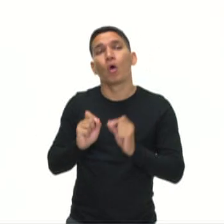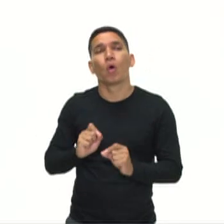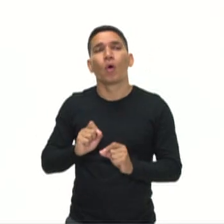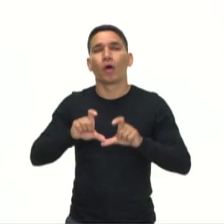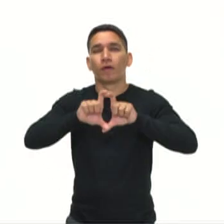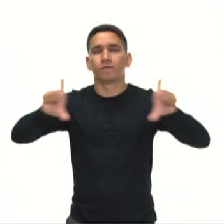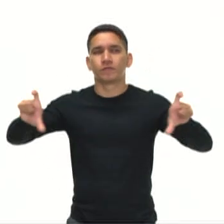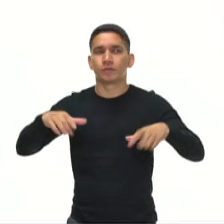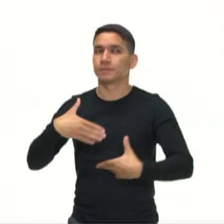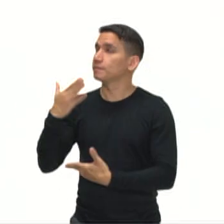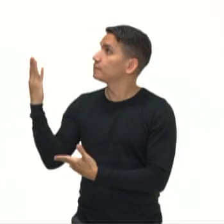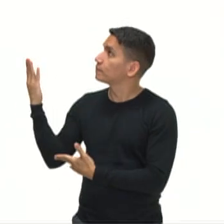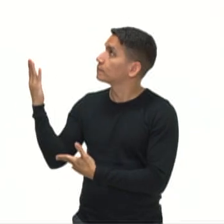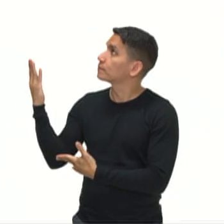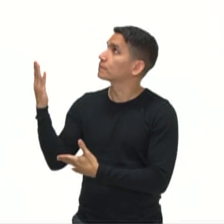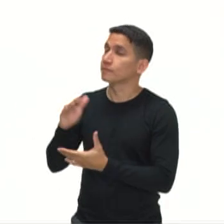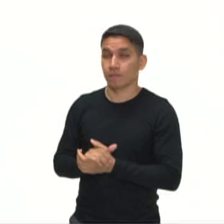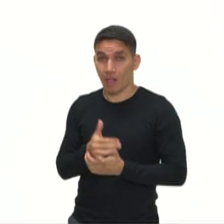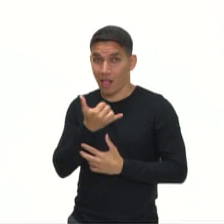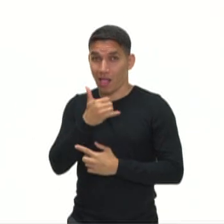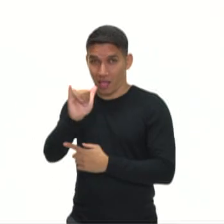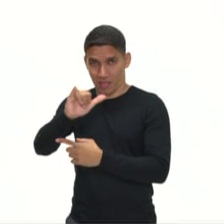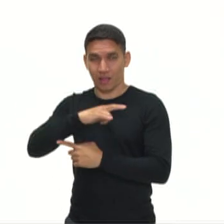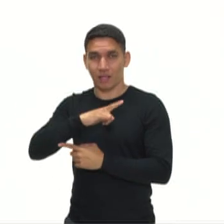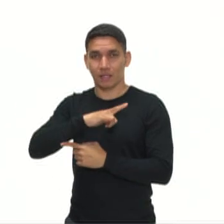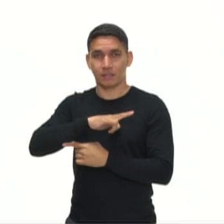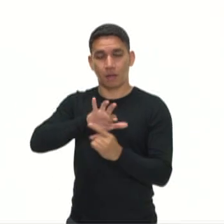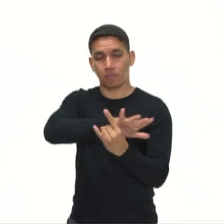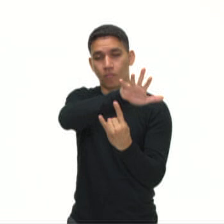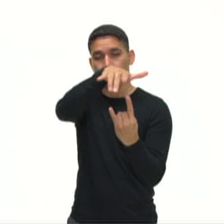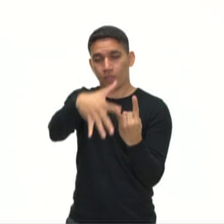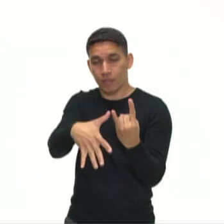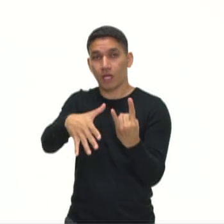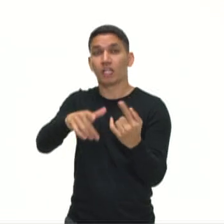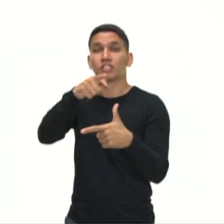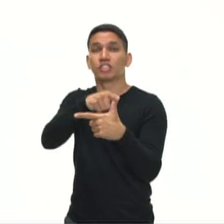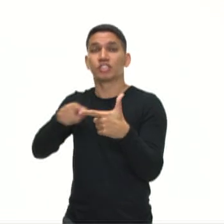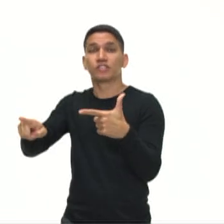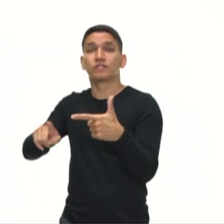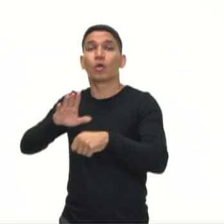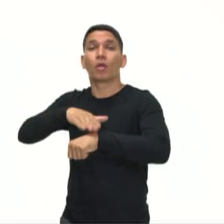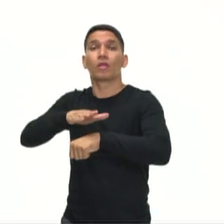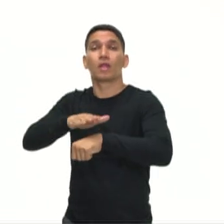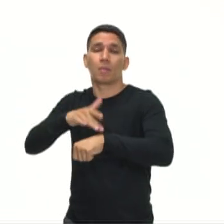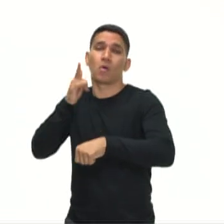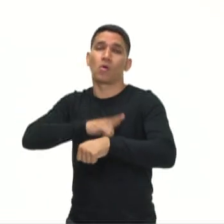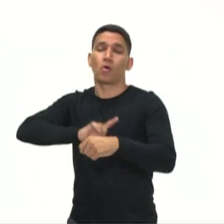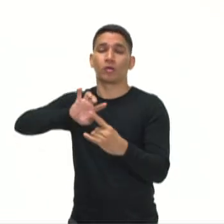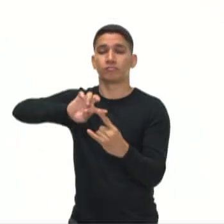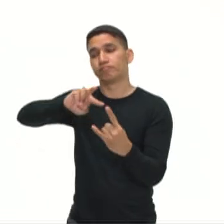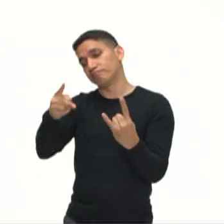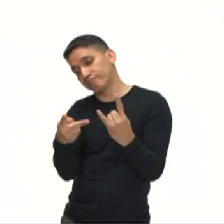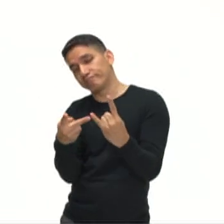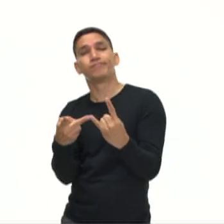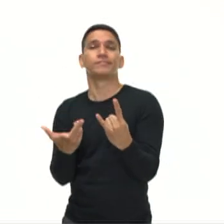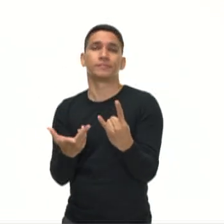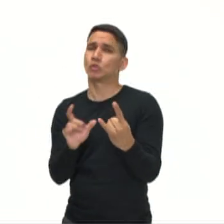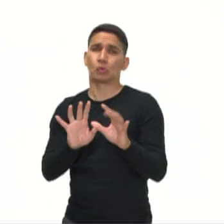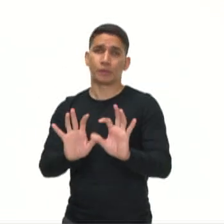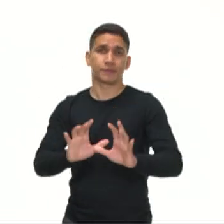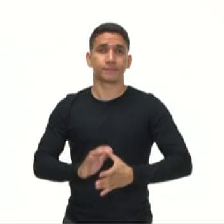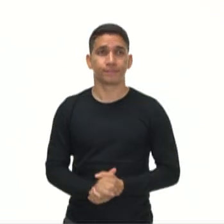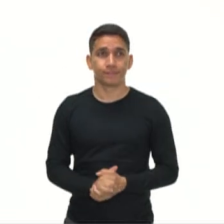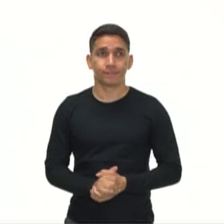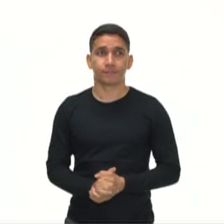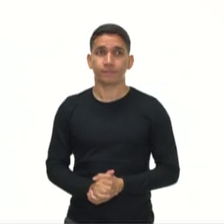carga elétrica que atravessa o condutor dividido pelo tempo que demora essa carga elétrica para atravessar um condutor. É simplesmente isso. Carga elétrica